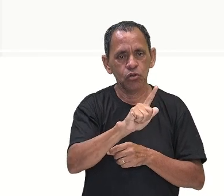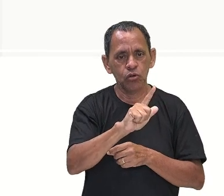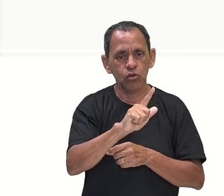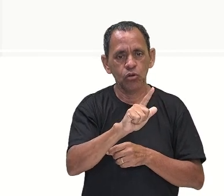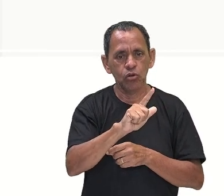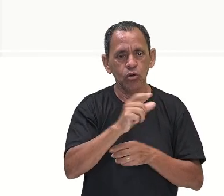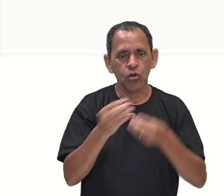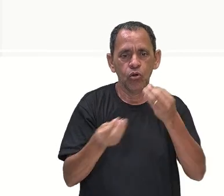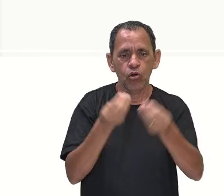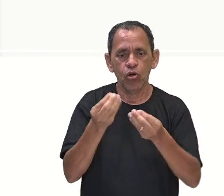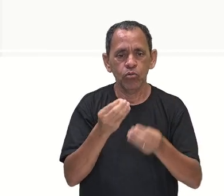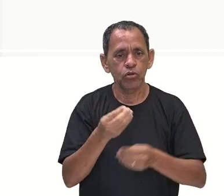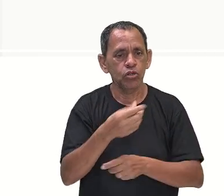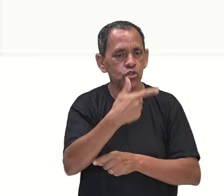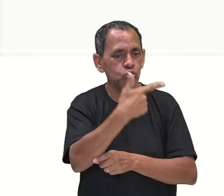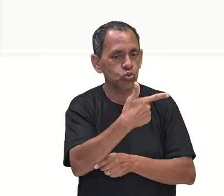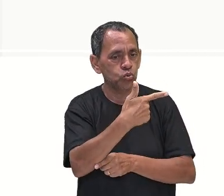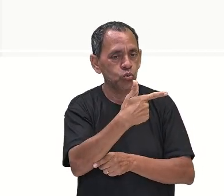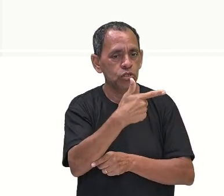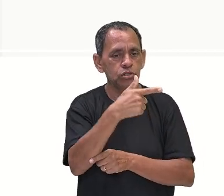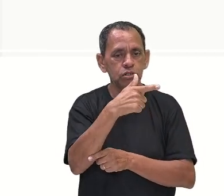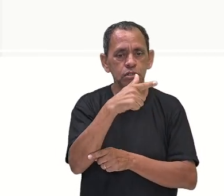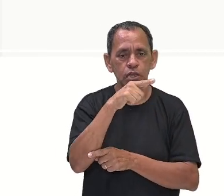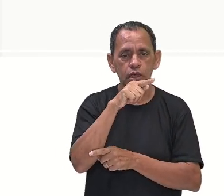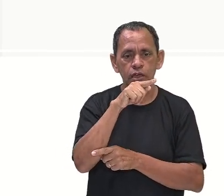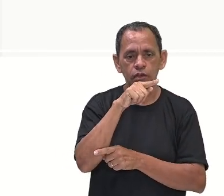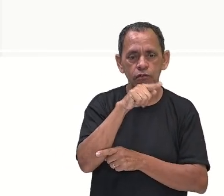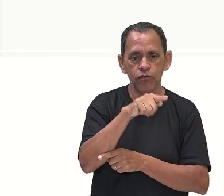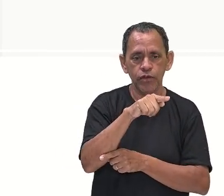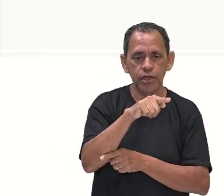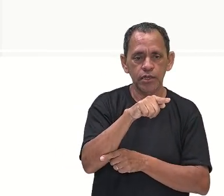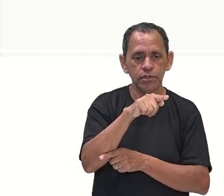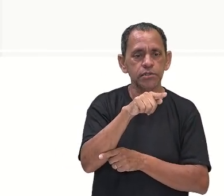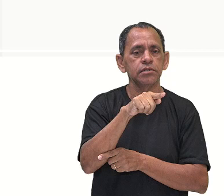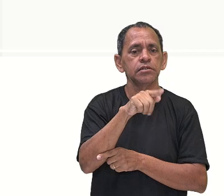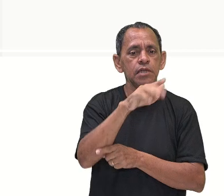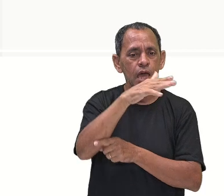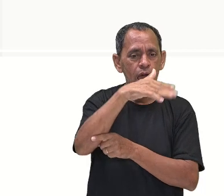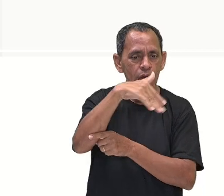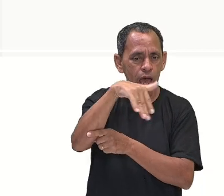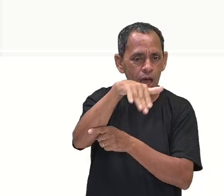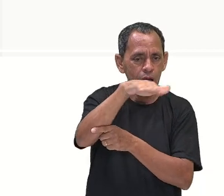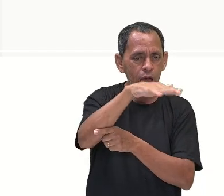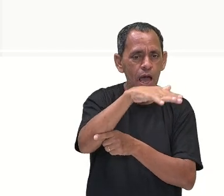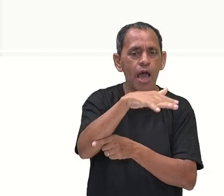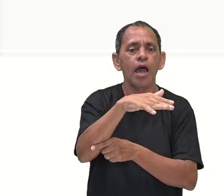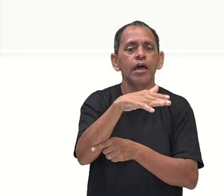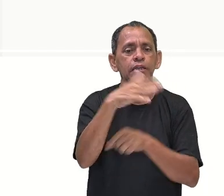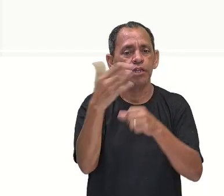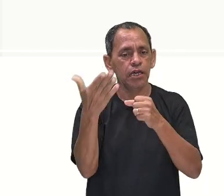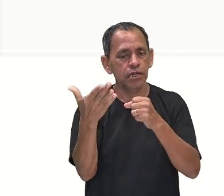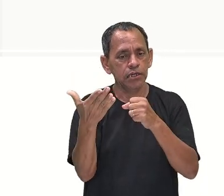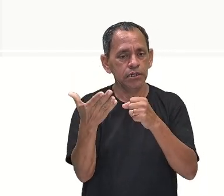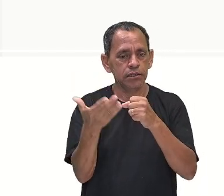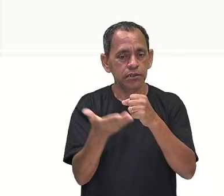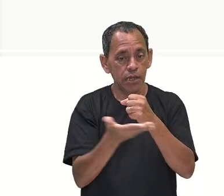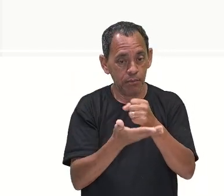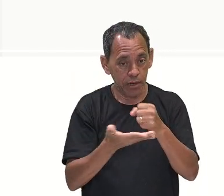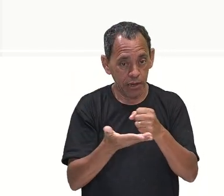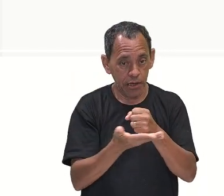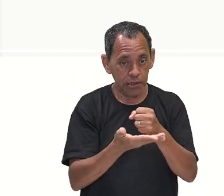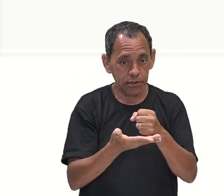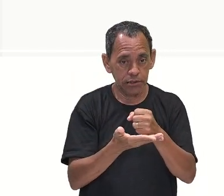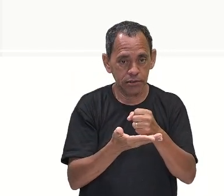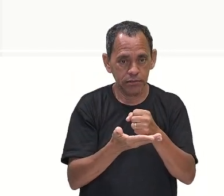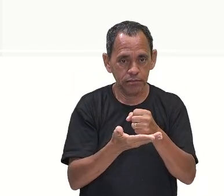2 vezes a área da base, vou chamar aqui de AB, tá?